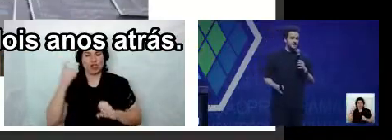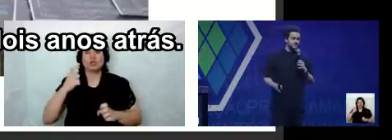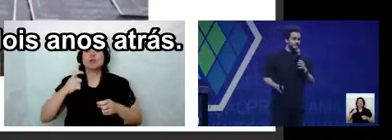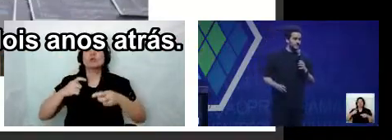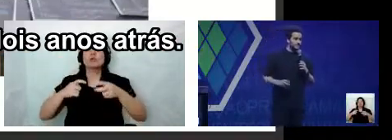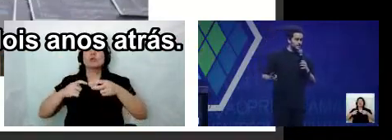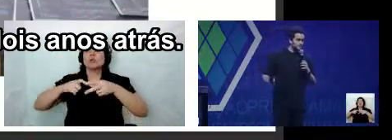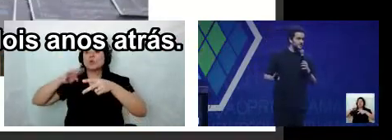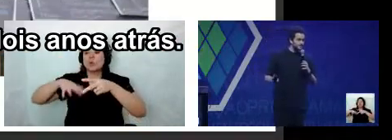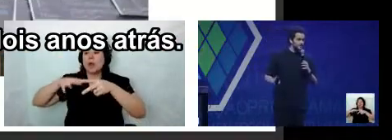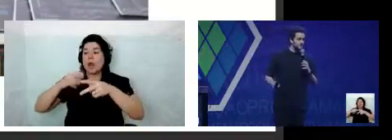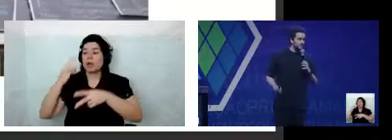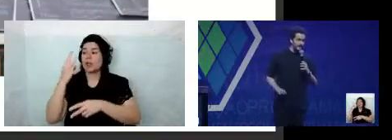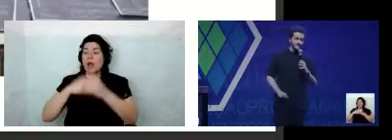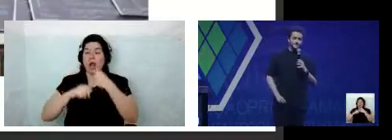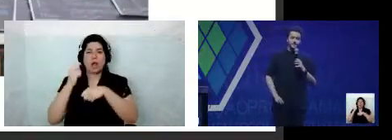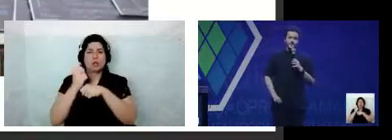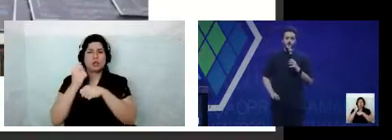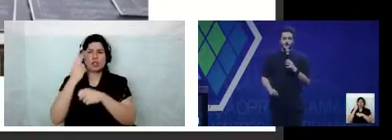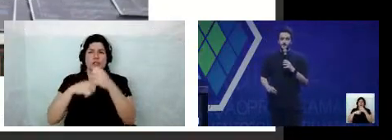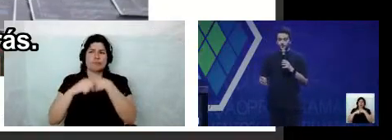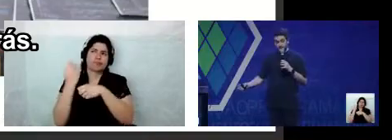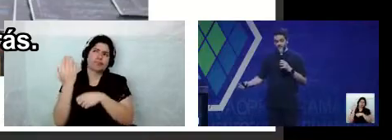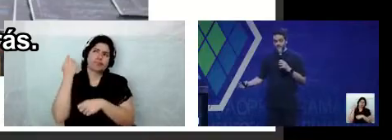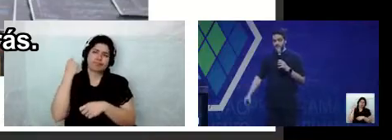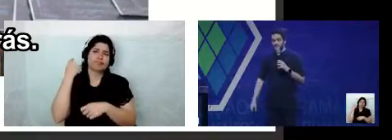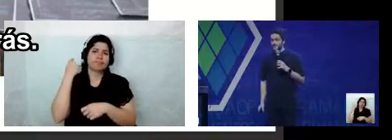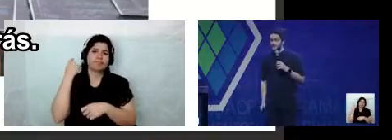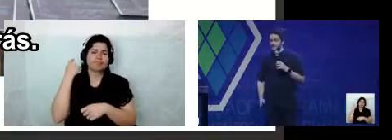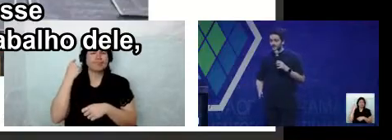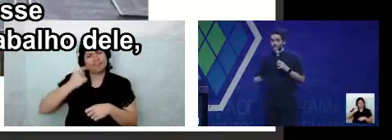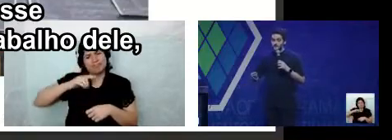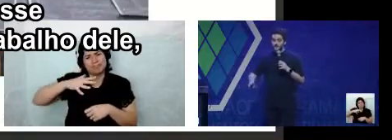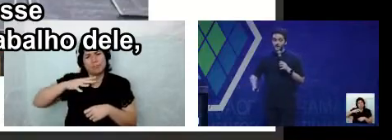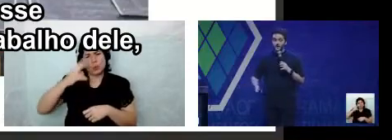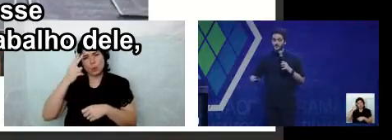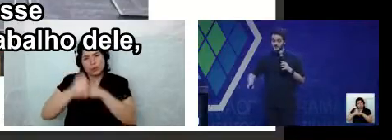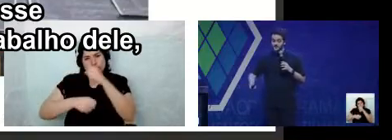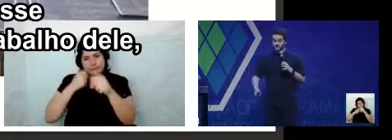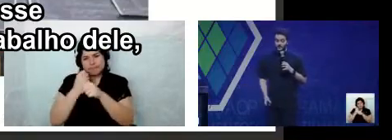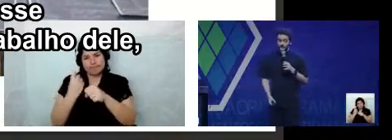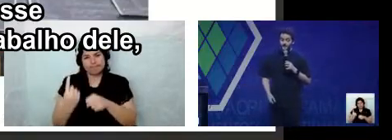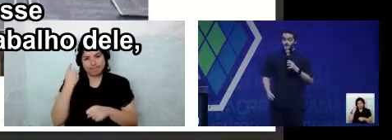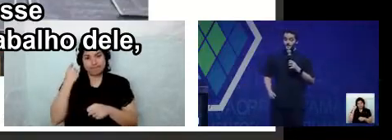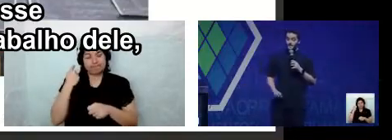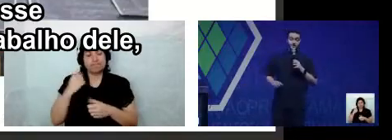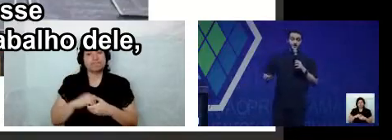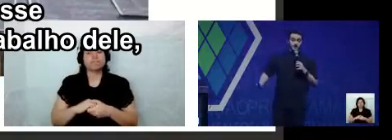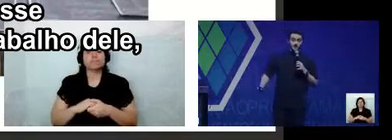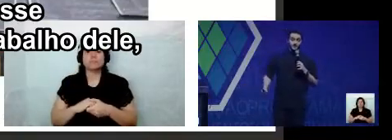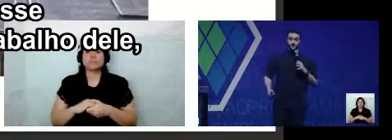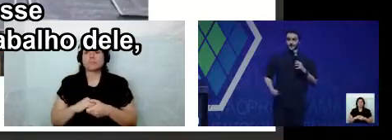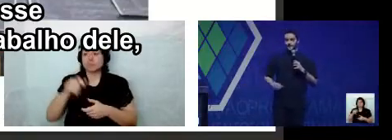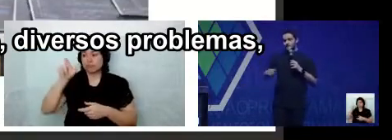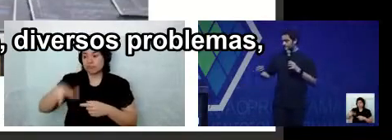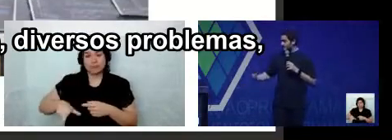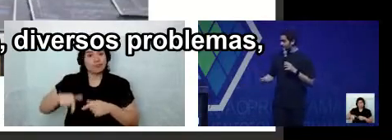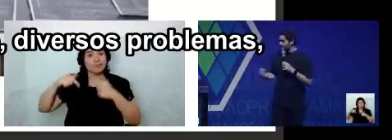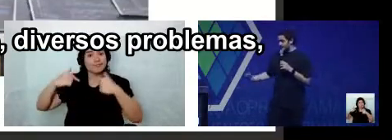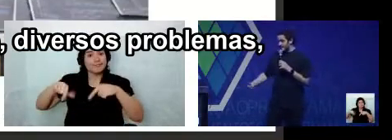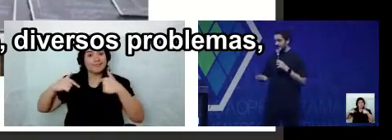3 anos atrás, mais ou menos, 2 anos atrás, tá? No mínimo 2 anos atrás. Então, esse engenheiro, esse desenvolvedor, no dia a dia de trabalho